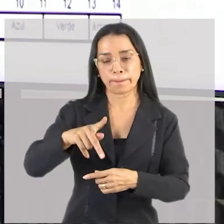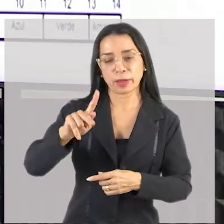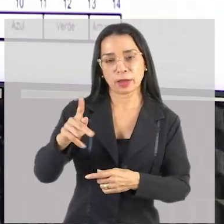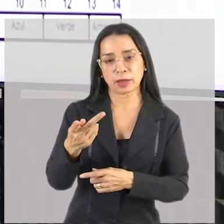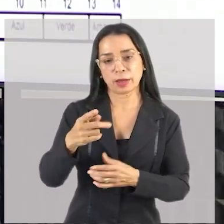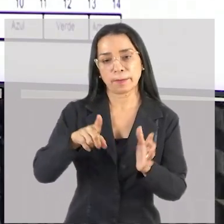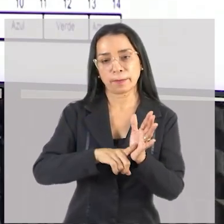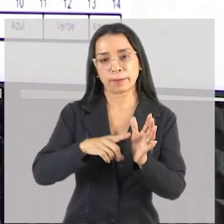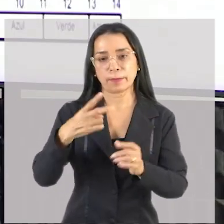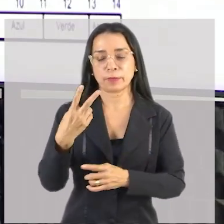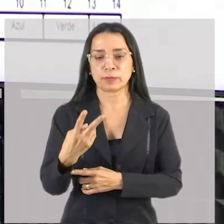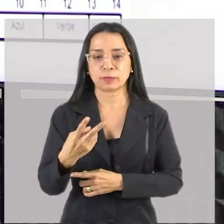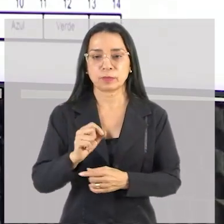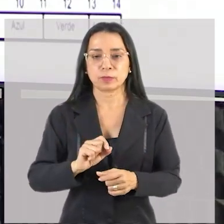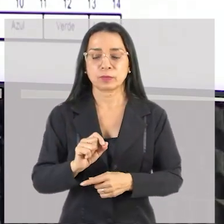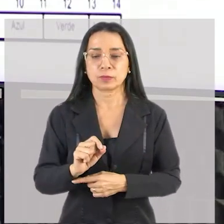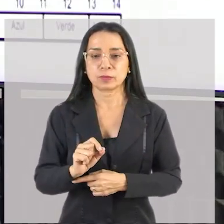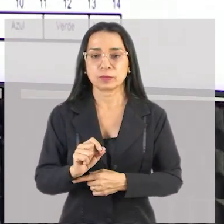2 aqui,